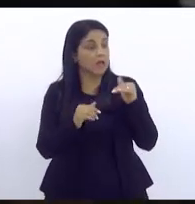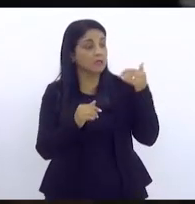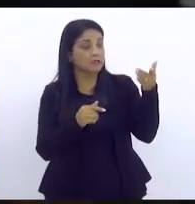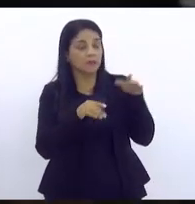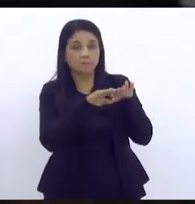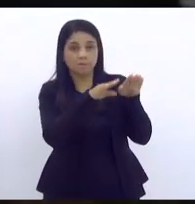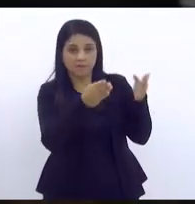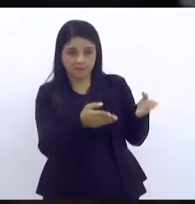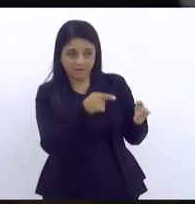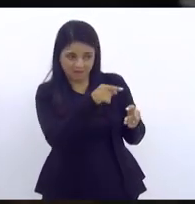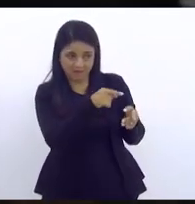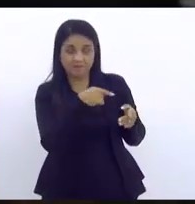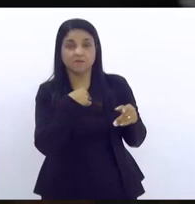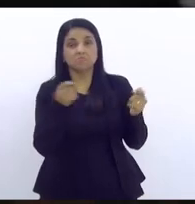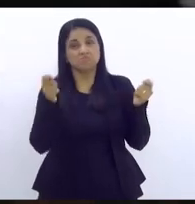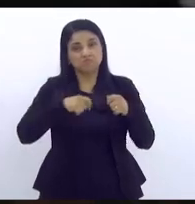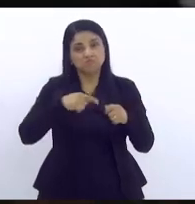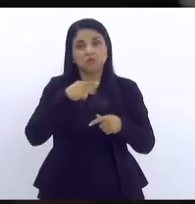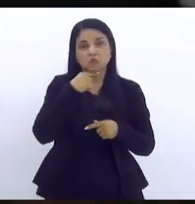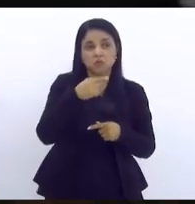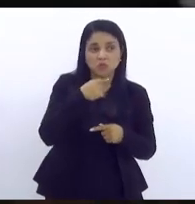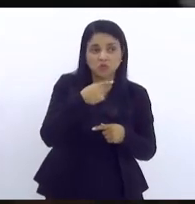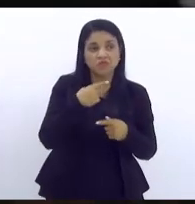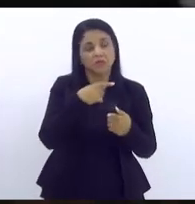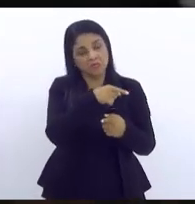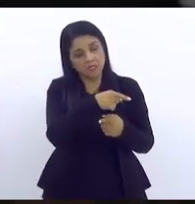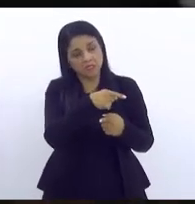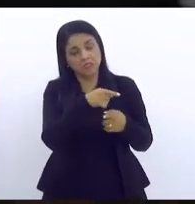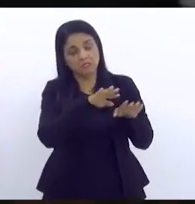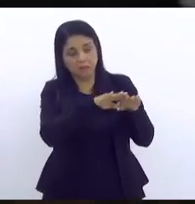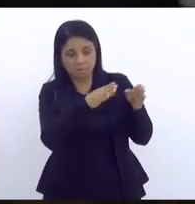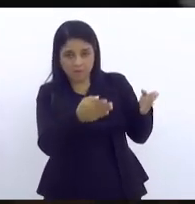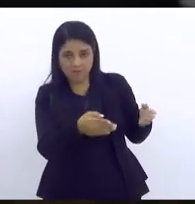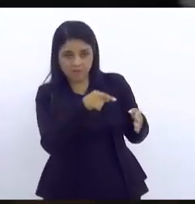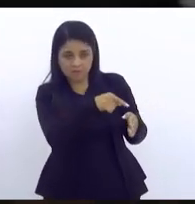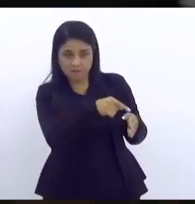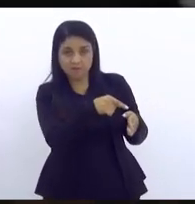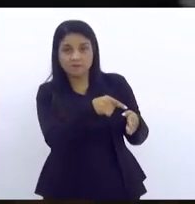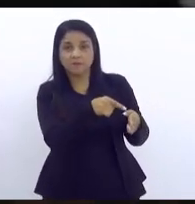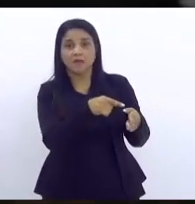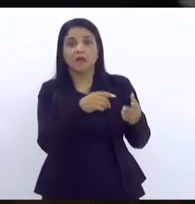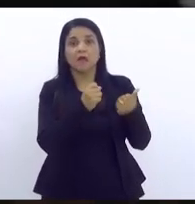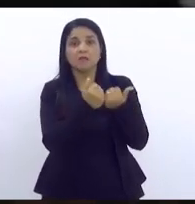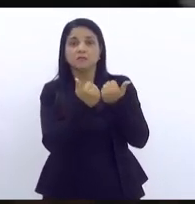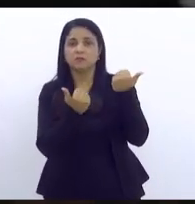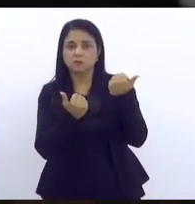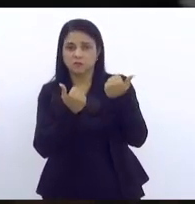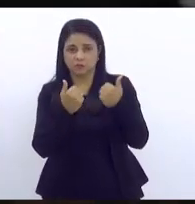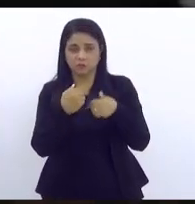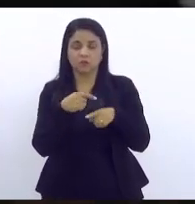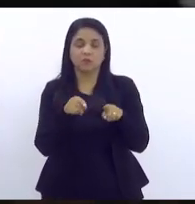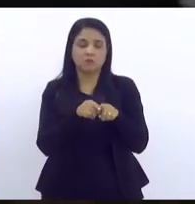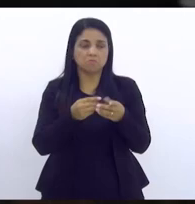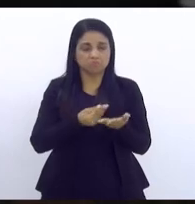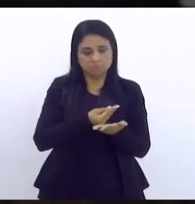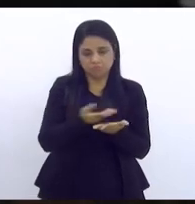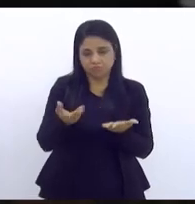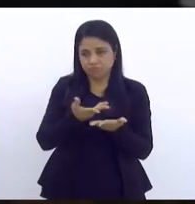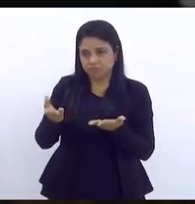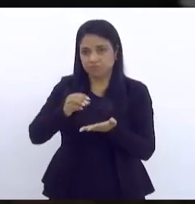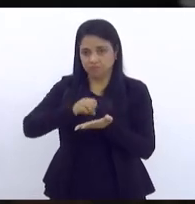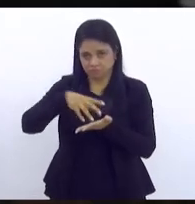houver alguma dúvida alguma contribuição só passar aqui na mesa do lado que a nossa Assessoria pode passar a cópia dessas